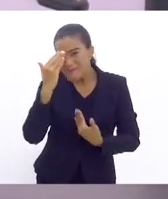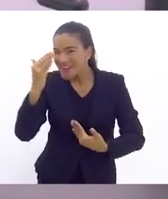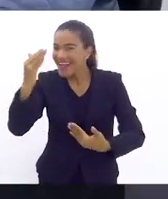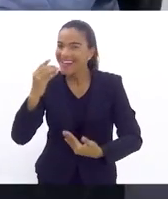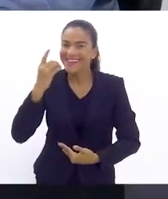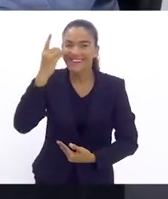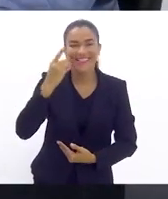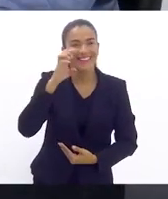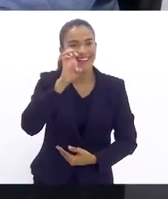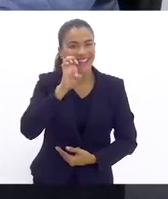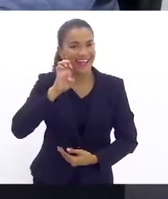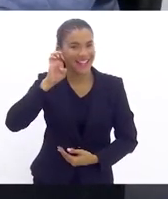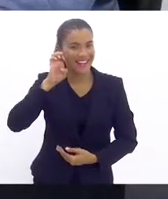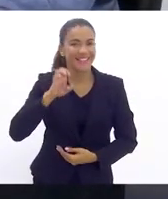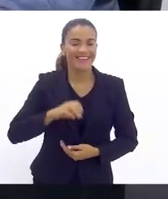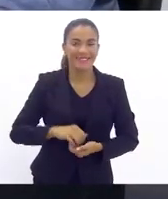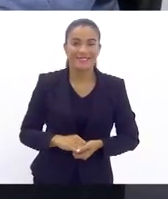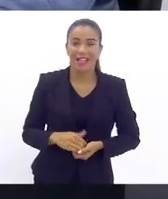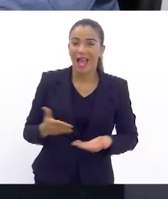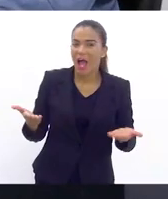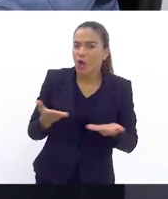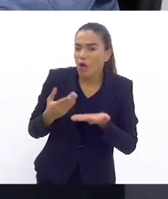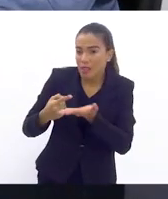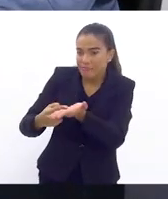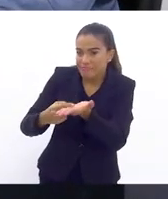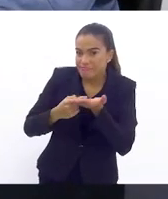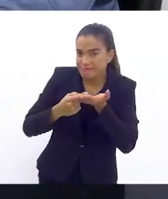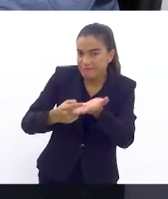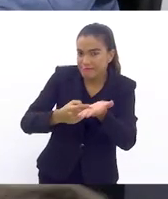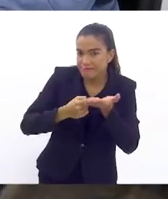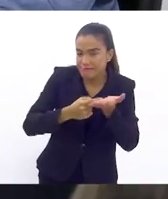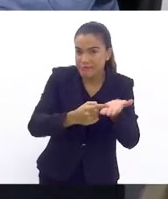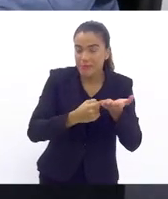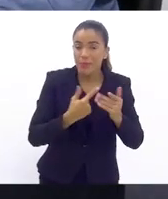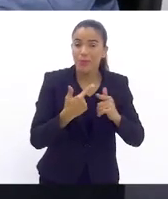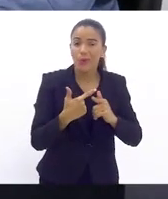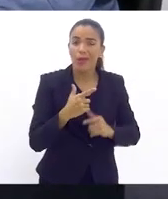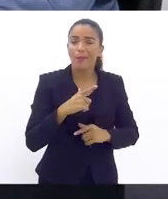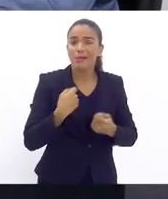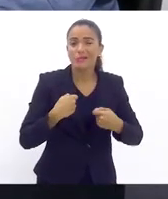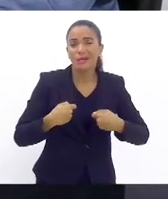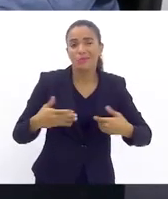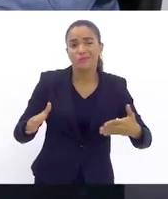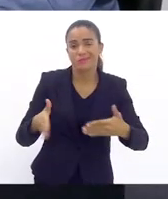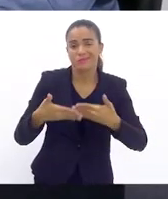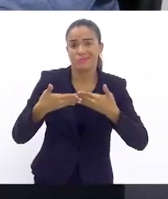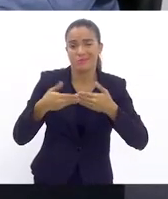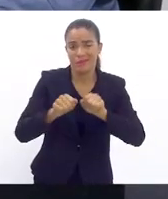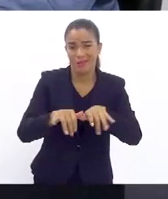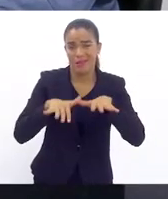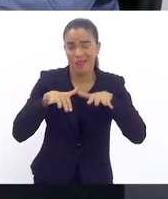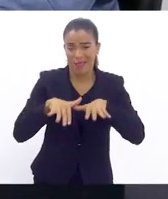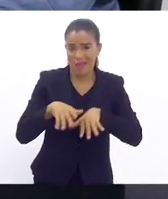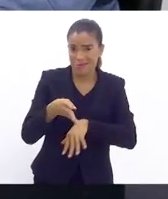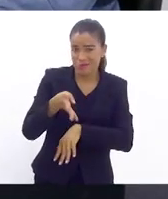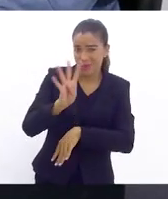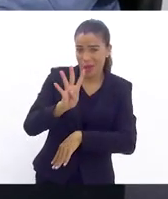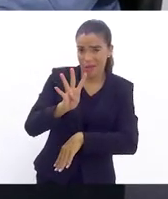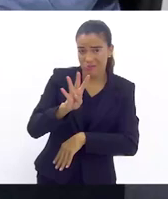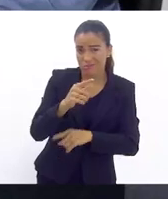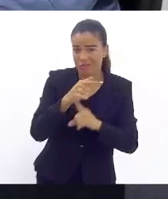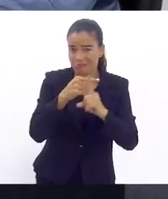deputada Élica eu queria fazer aqui um acordo de procedimento porque nós teremos que encerrar essa audiência às 16:30